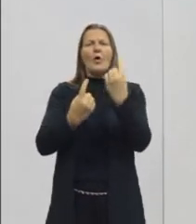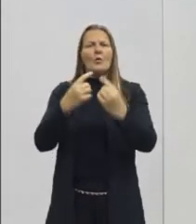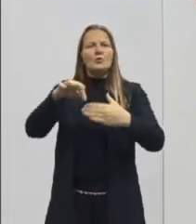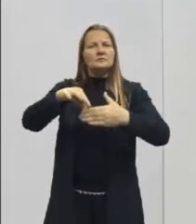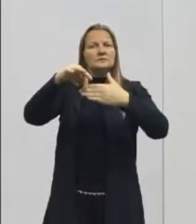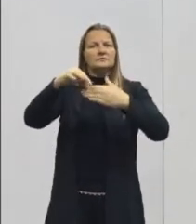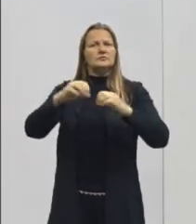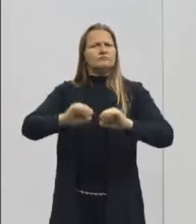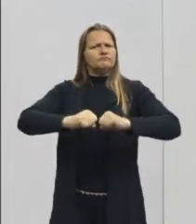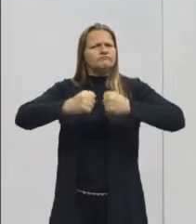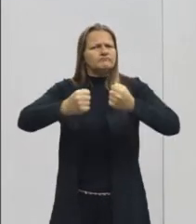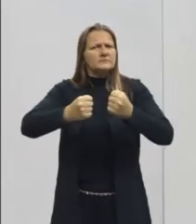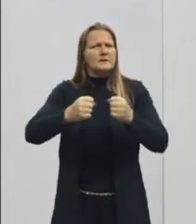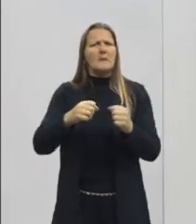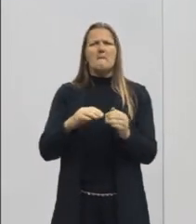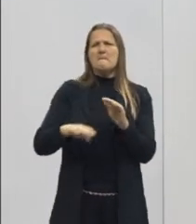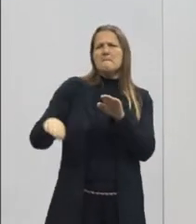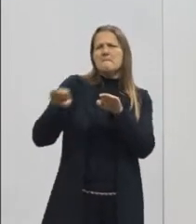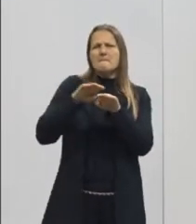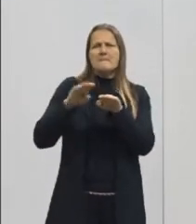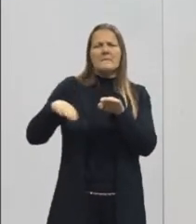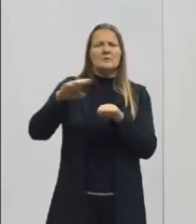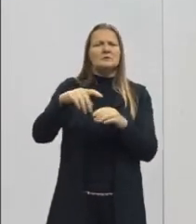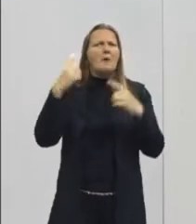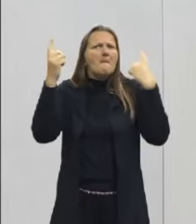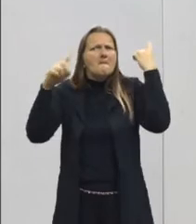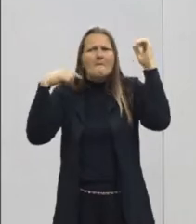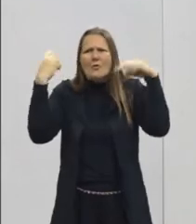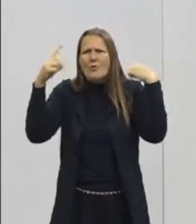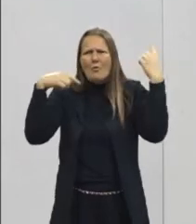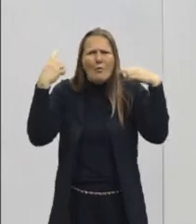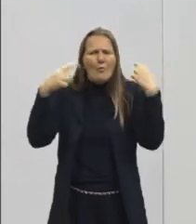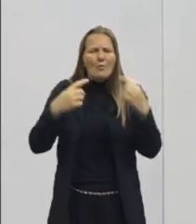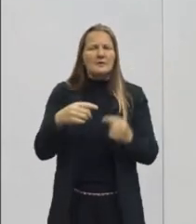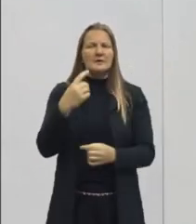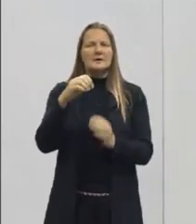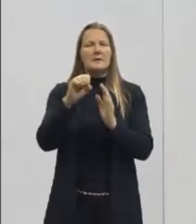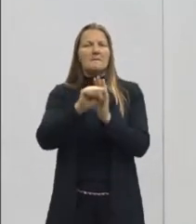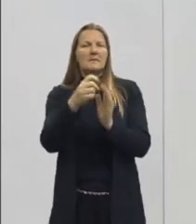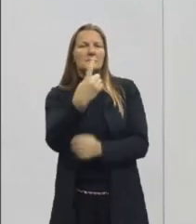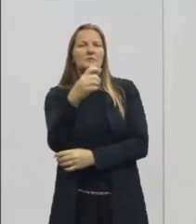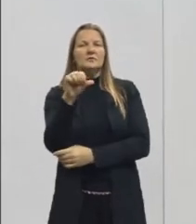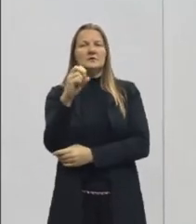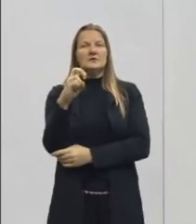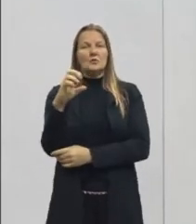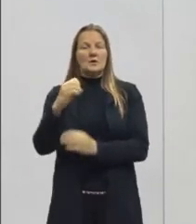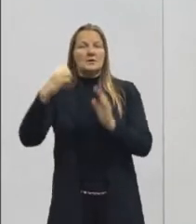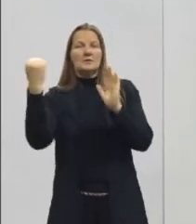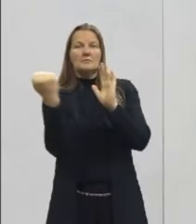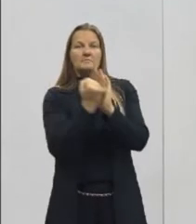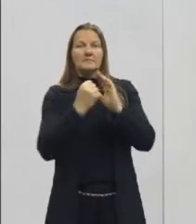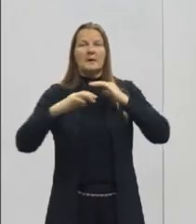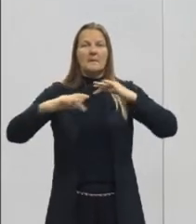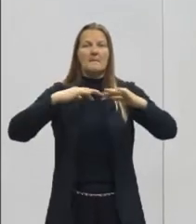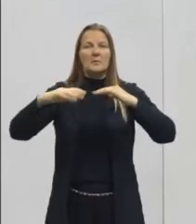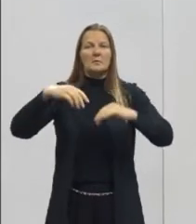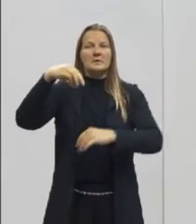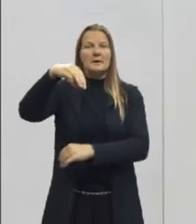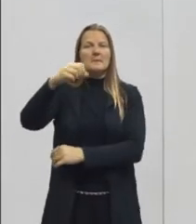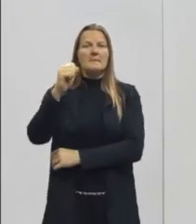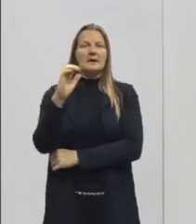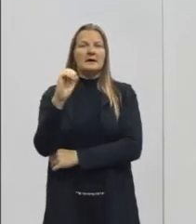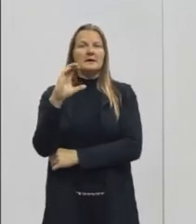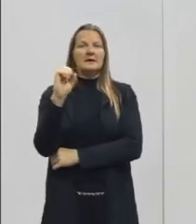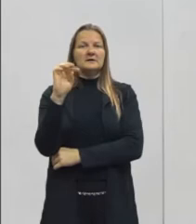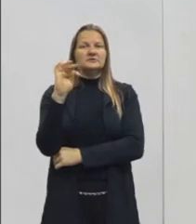muito exagerados né níveis paranoicos nos anos 50 nos Estados Unidos foi marcado pelo movimento macatista